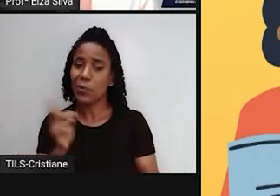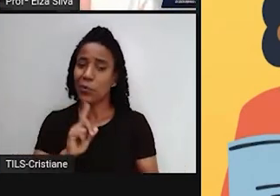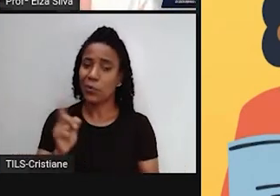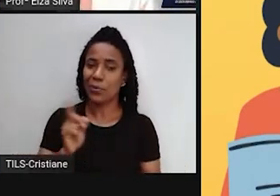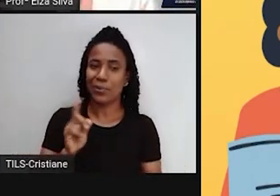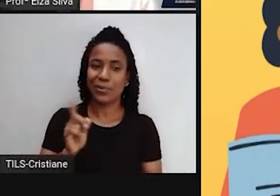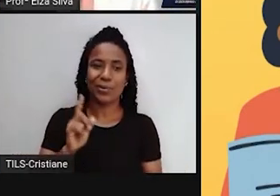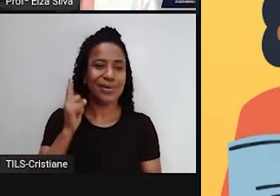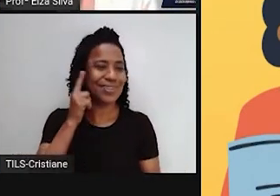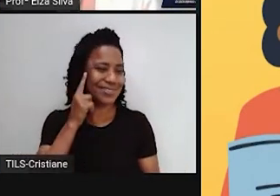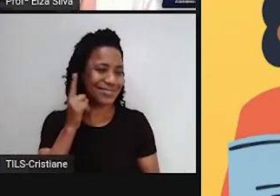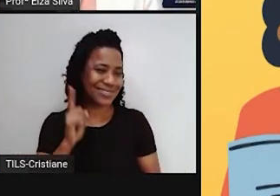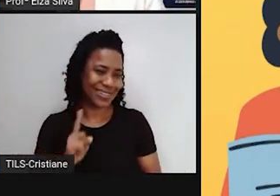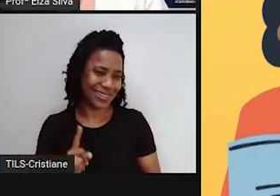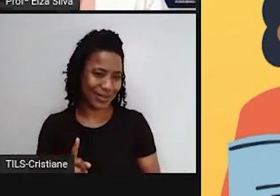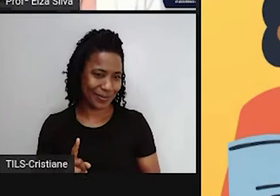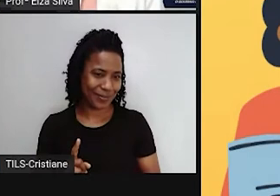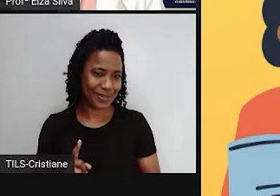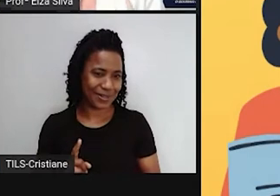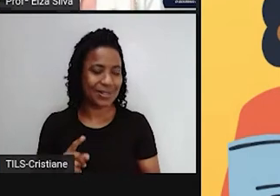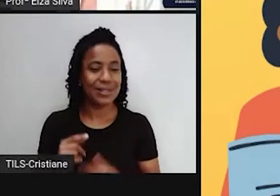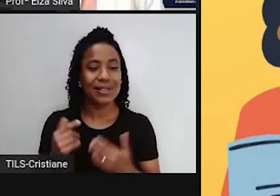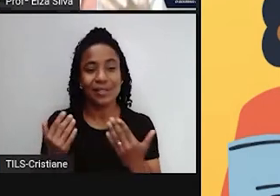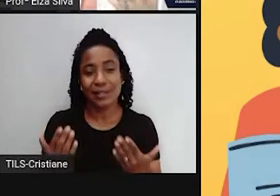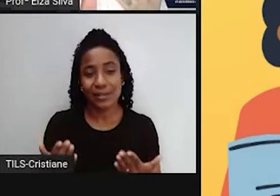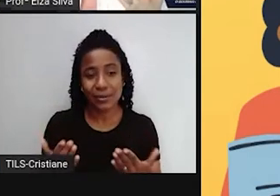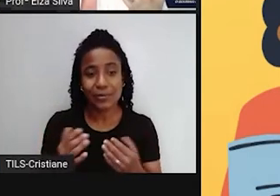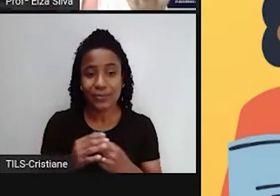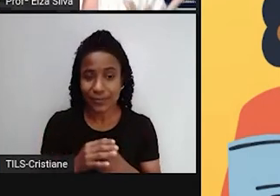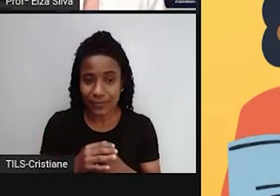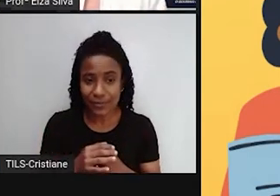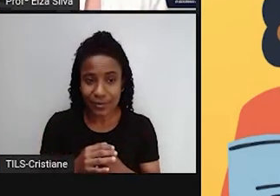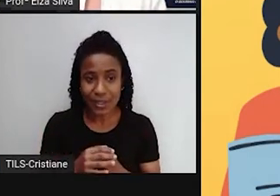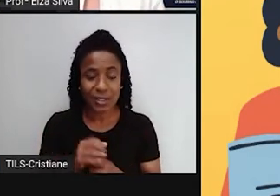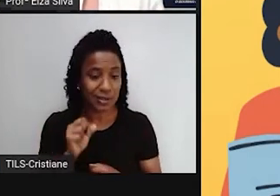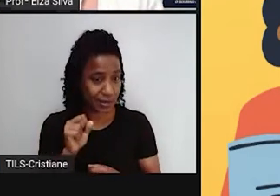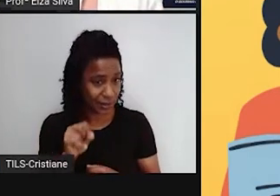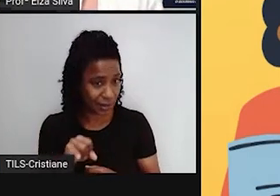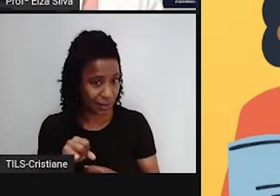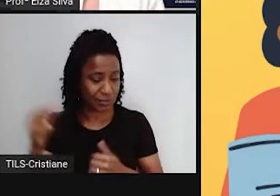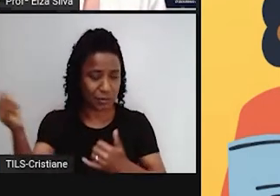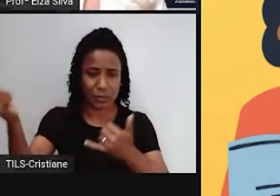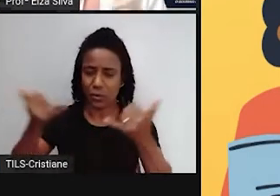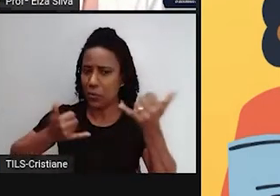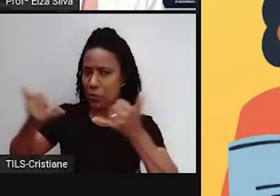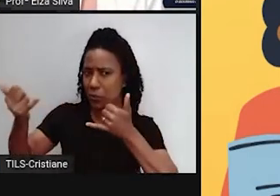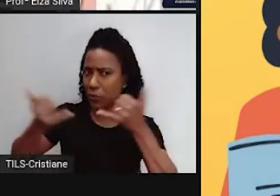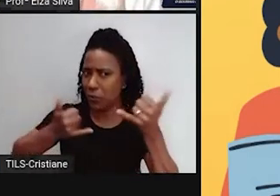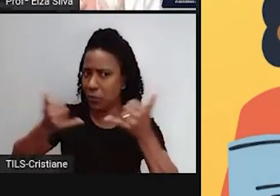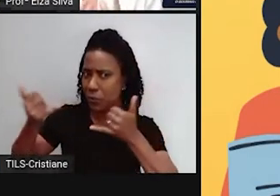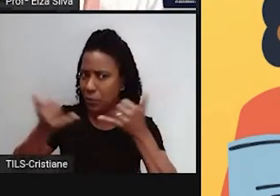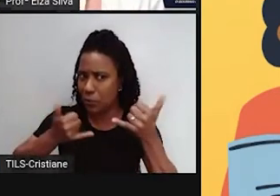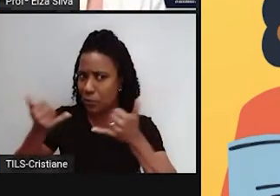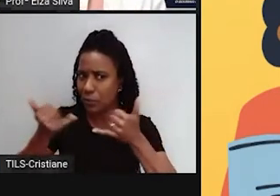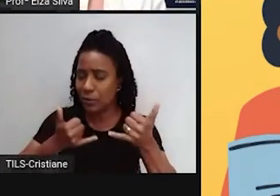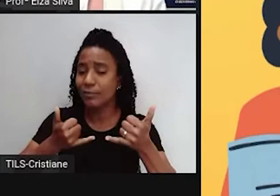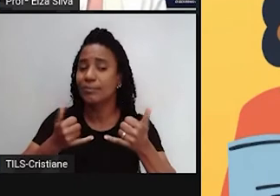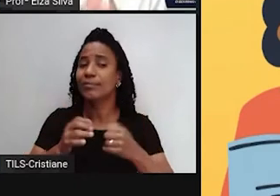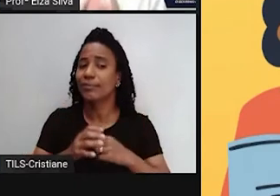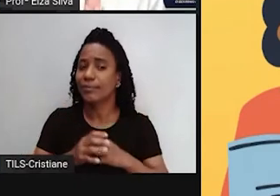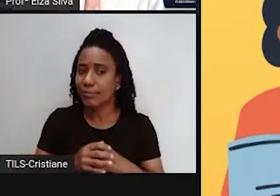ou verdadeiros. Então, gente, se você ouvir rumores, lembre-se que os